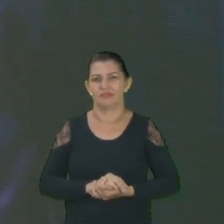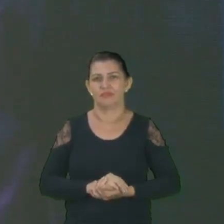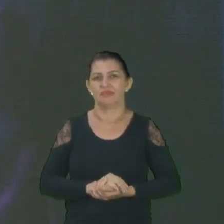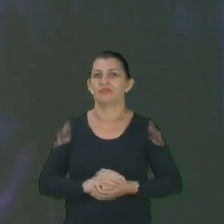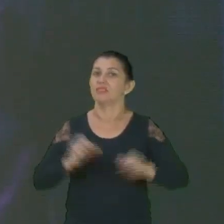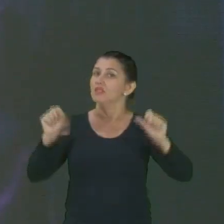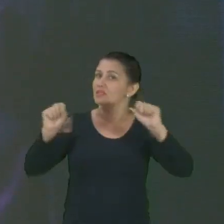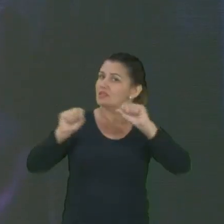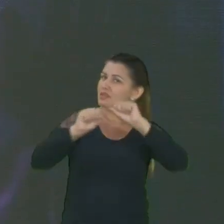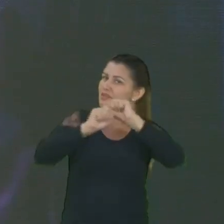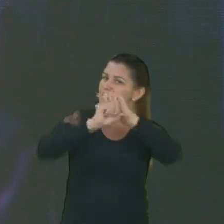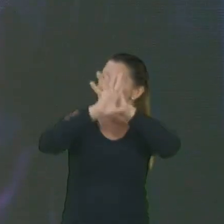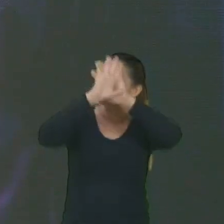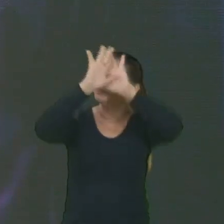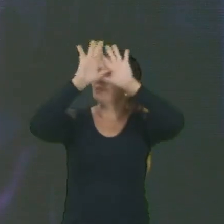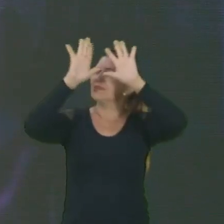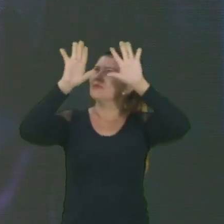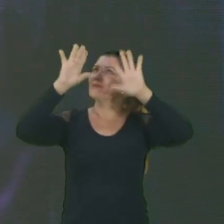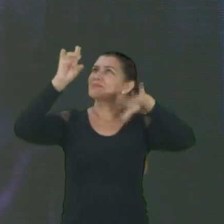Glória a Deus.